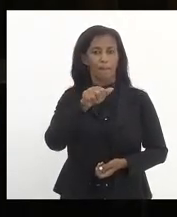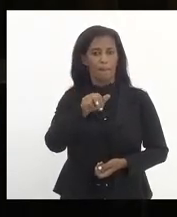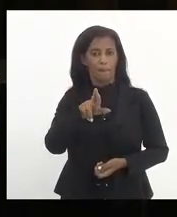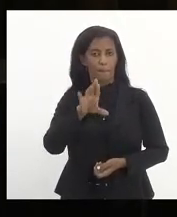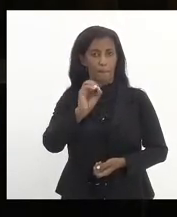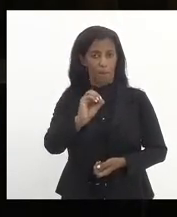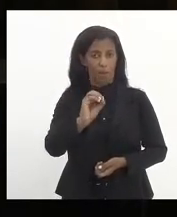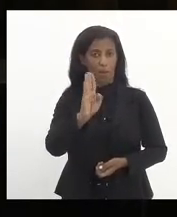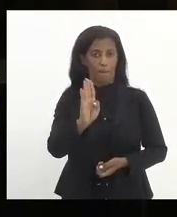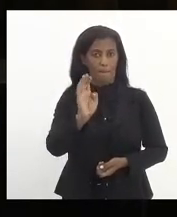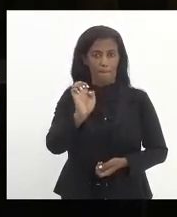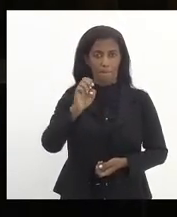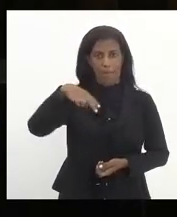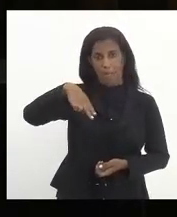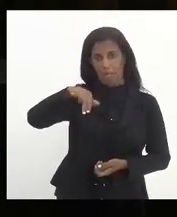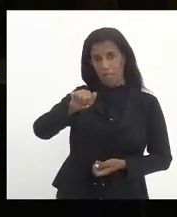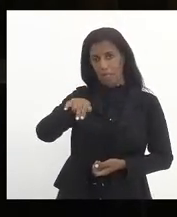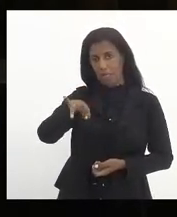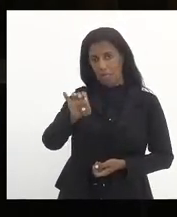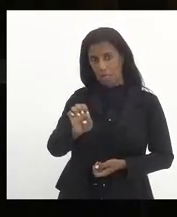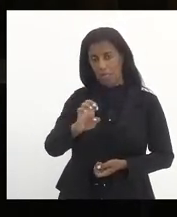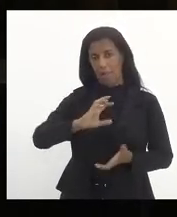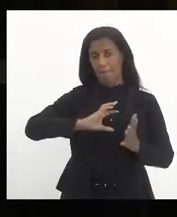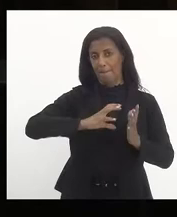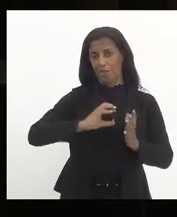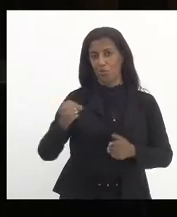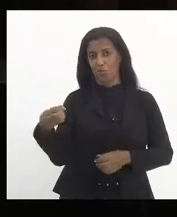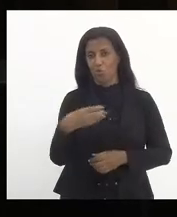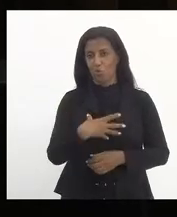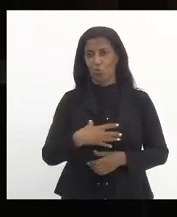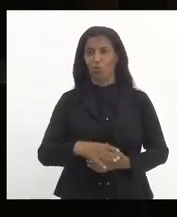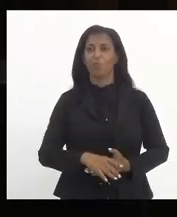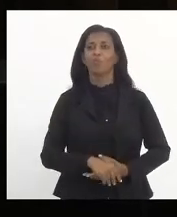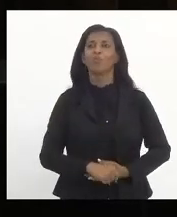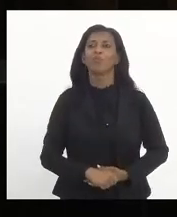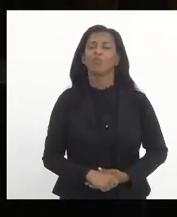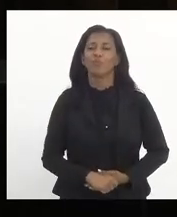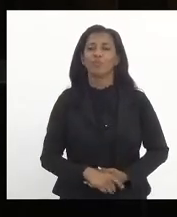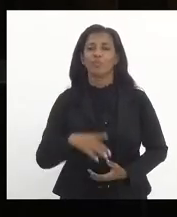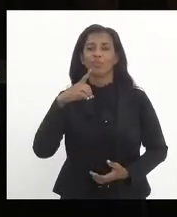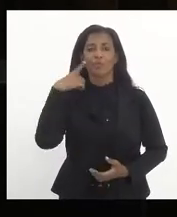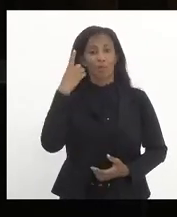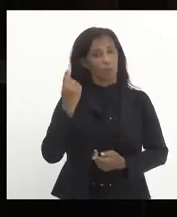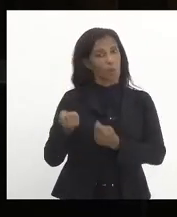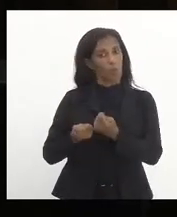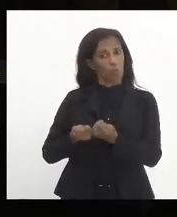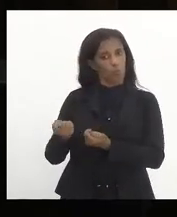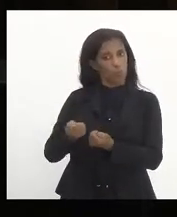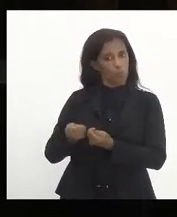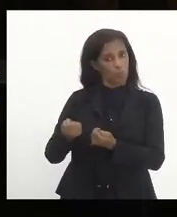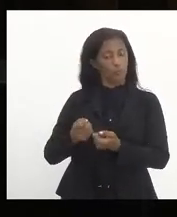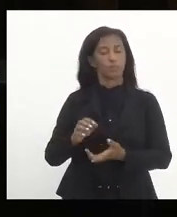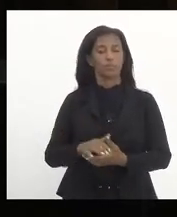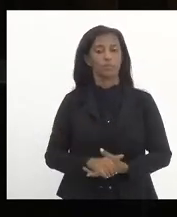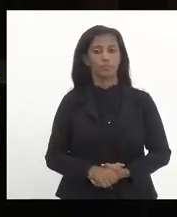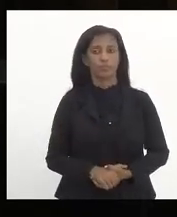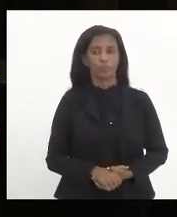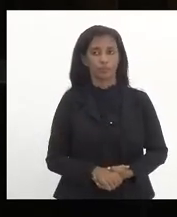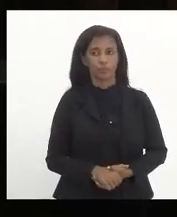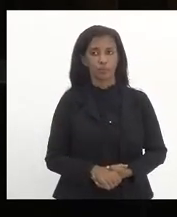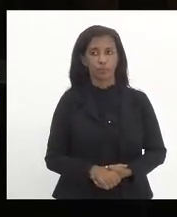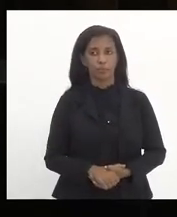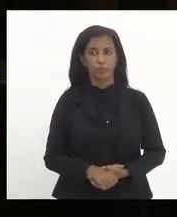Ganimi, que é do Partido Novo, deputado economista,